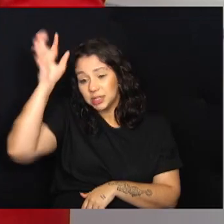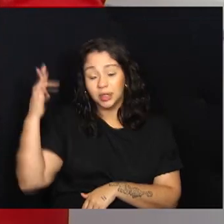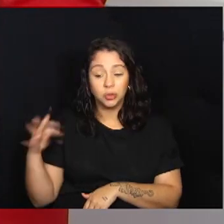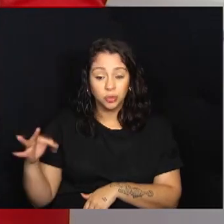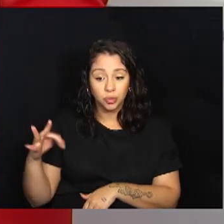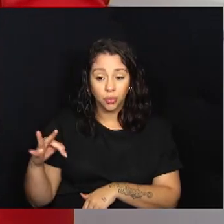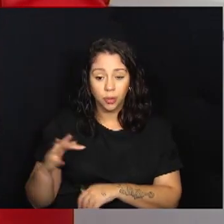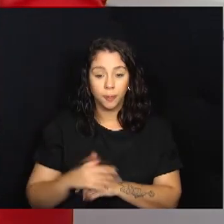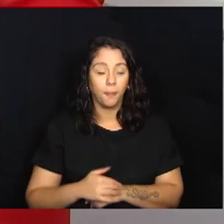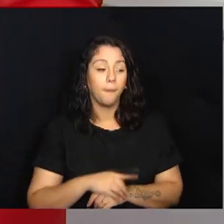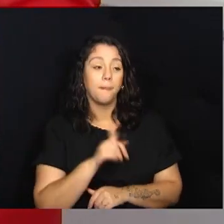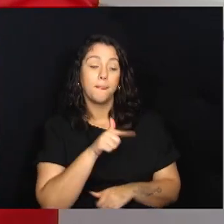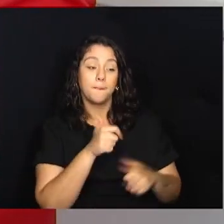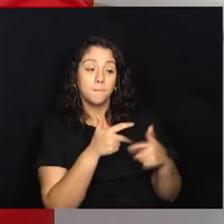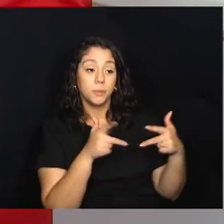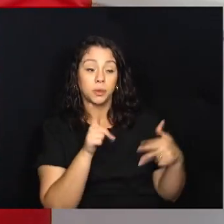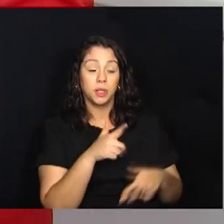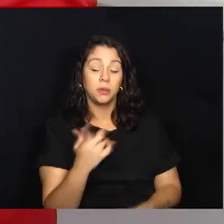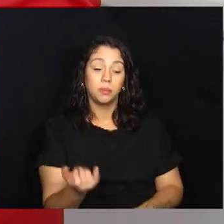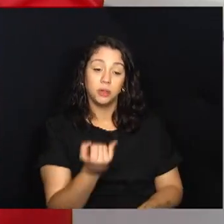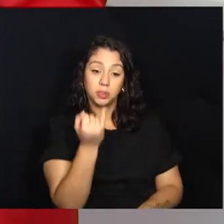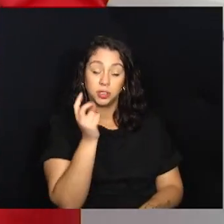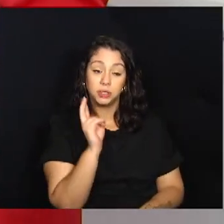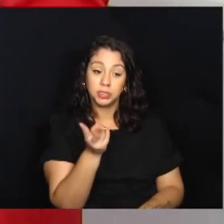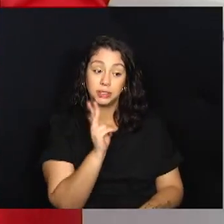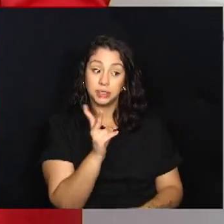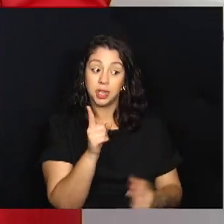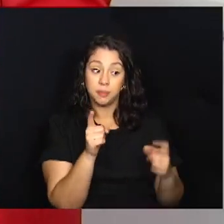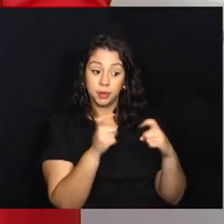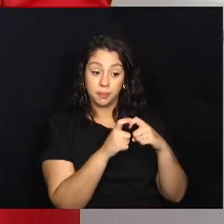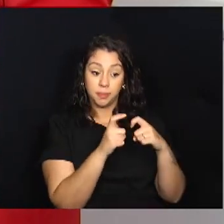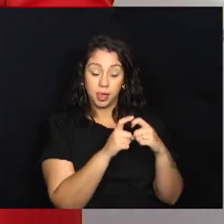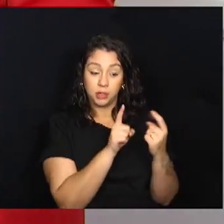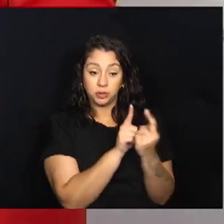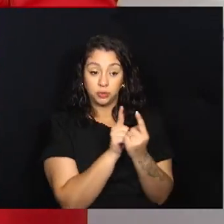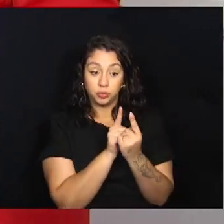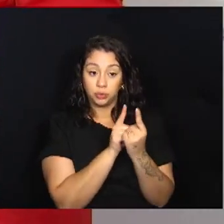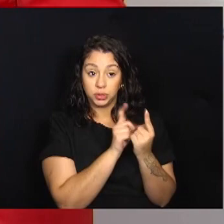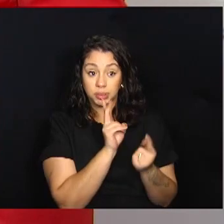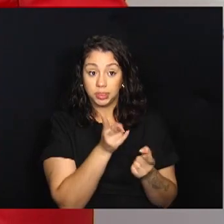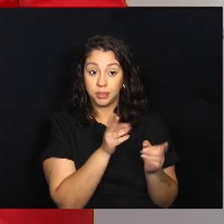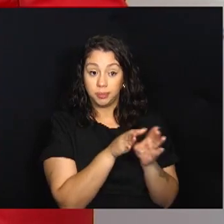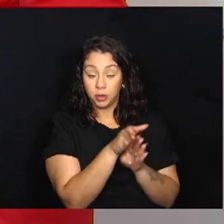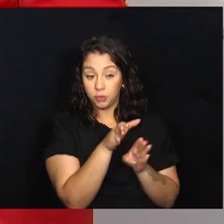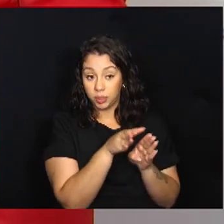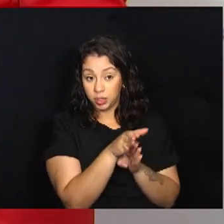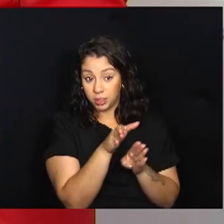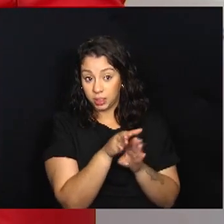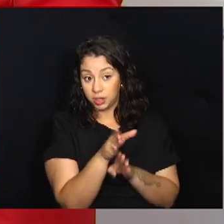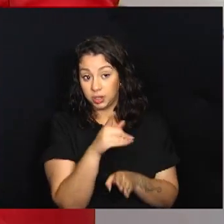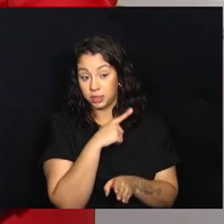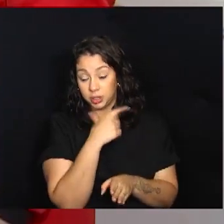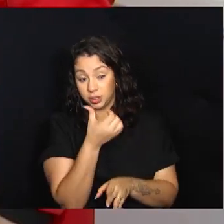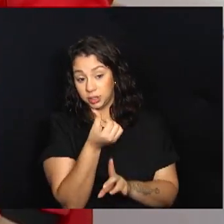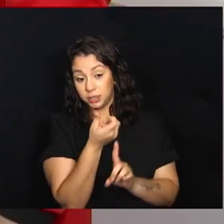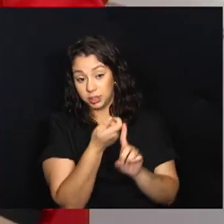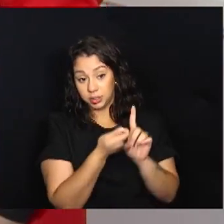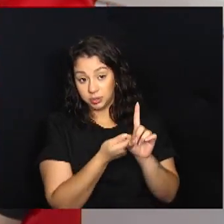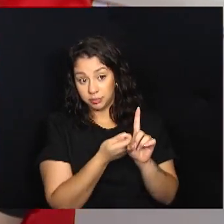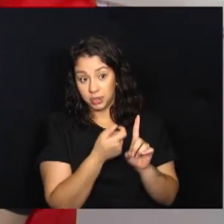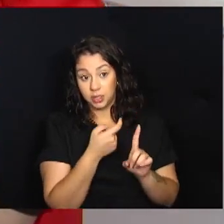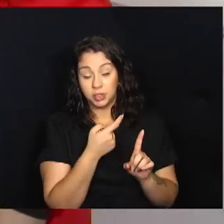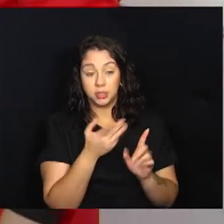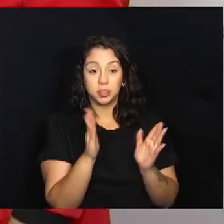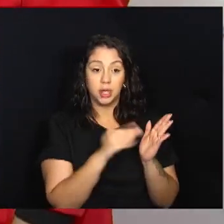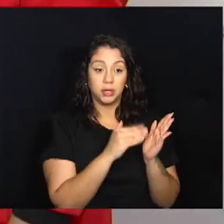o importante é manter consultas de check-up, né? A gente orienta essas consultas de check-up ser a cada 6 meses a 1 ano,